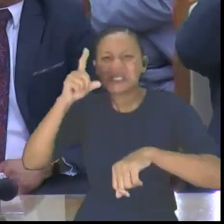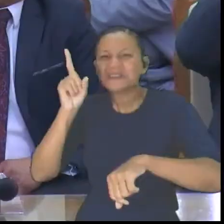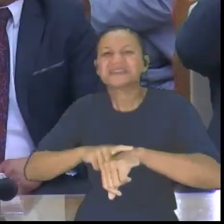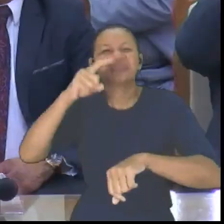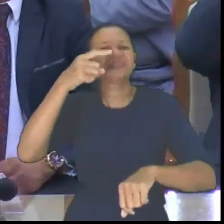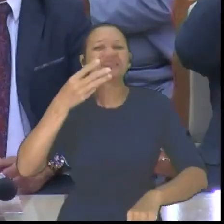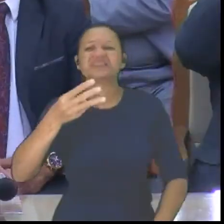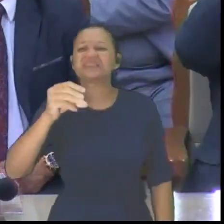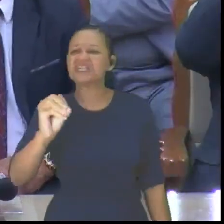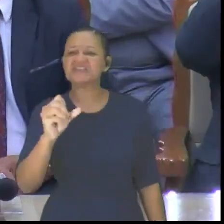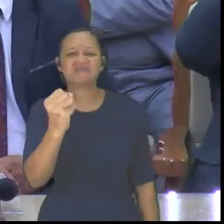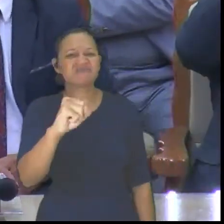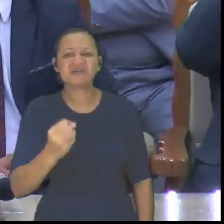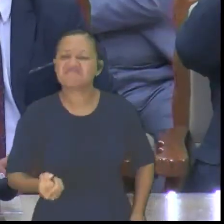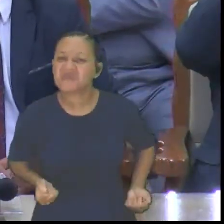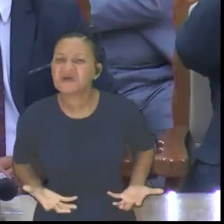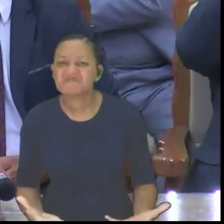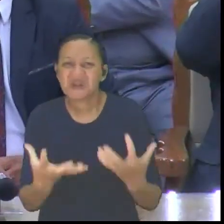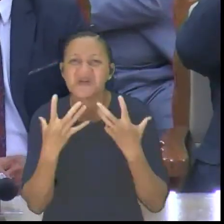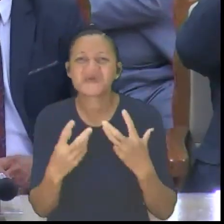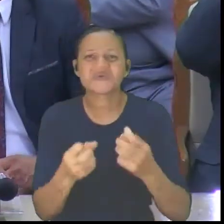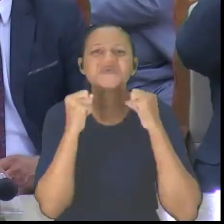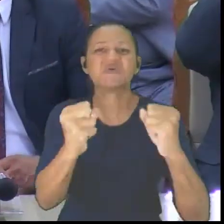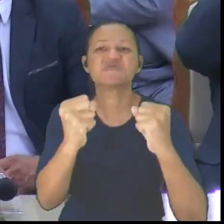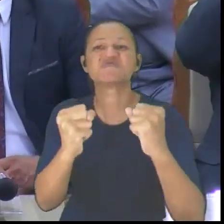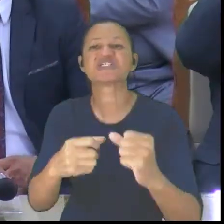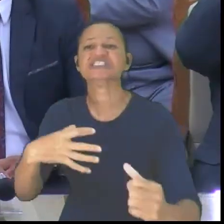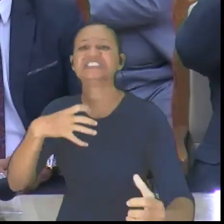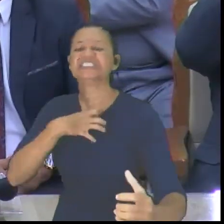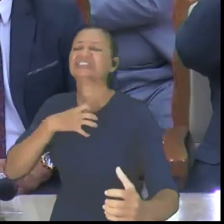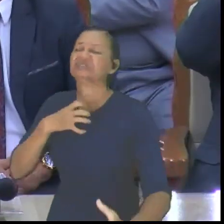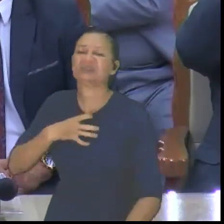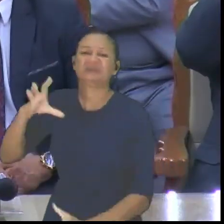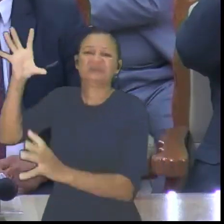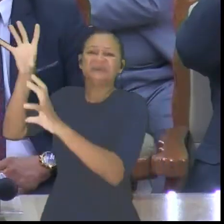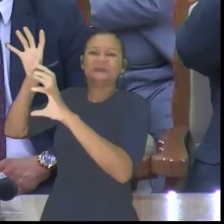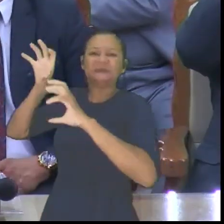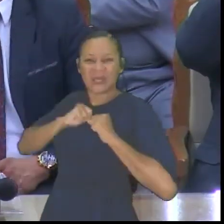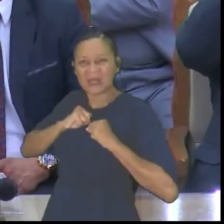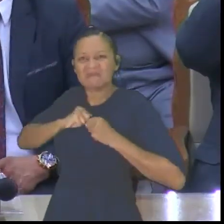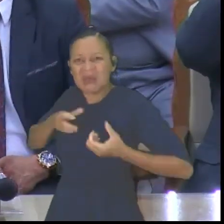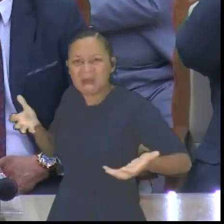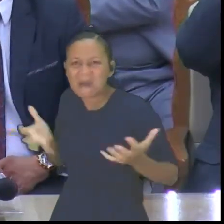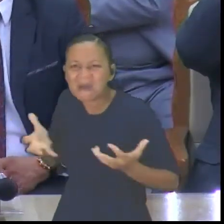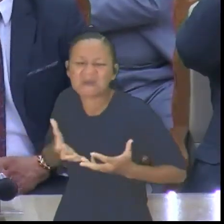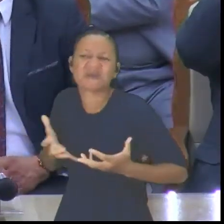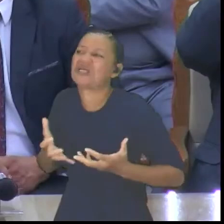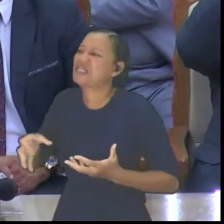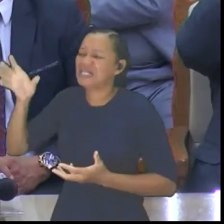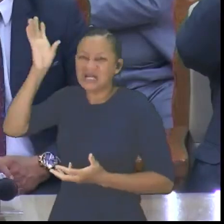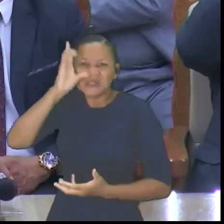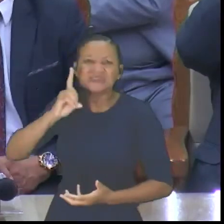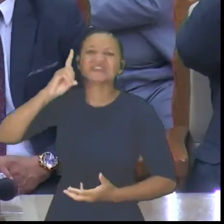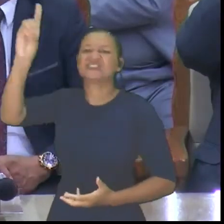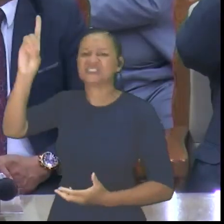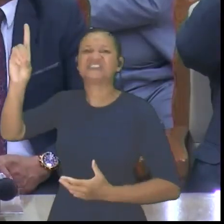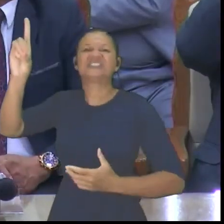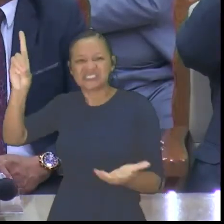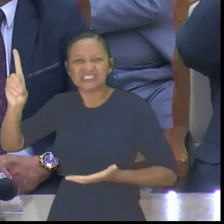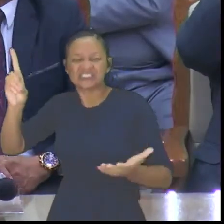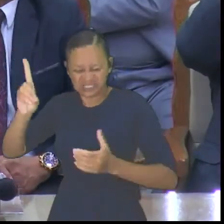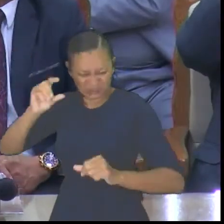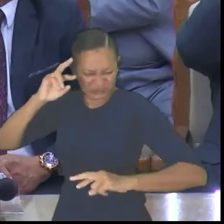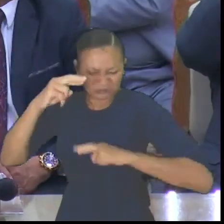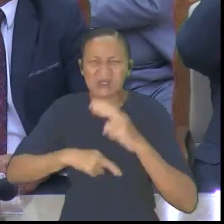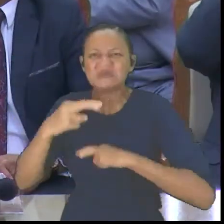30 segundos para você receber o que eu estou recebendo de Deus. Que Deus agora renove as